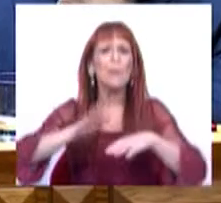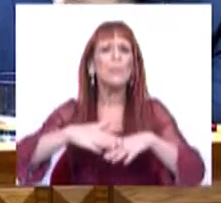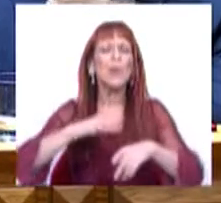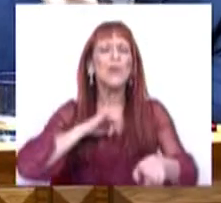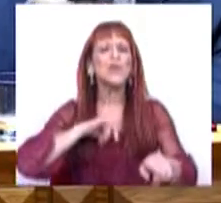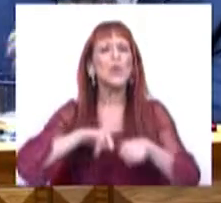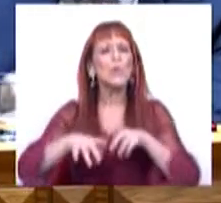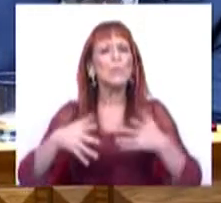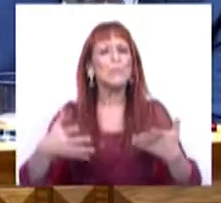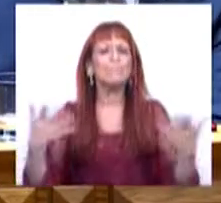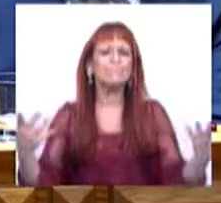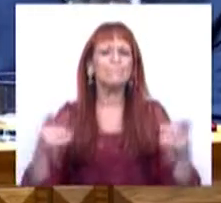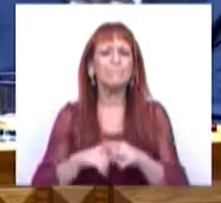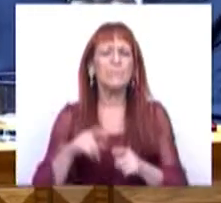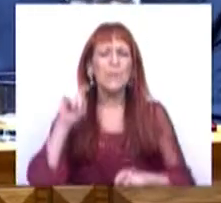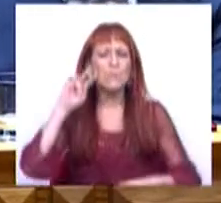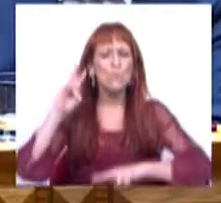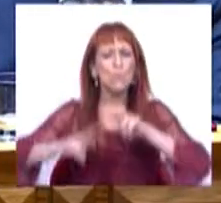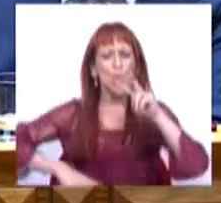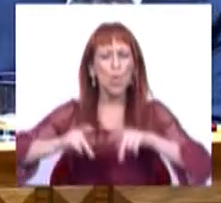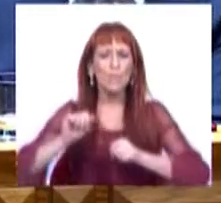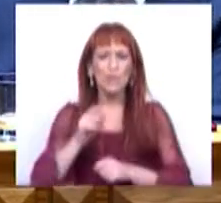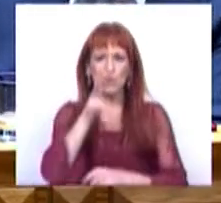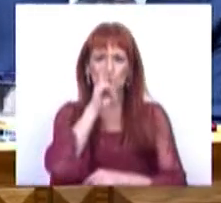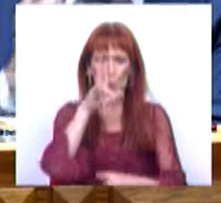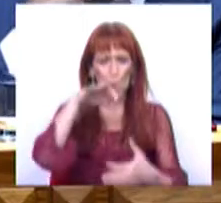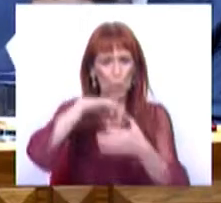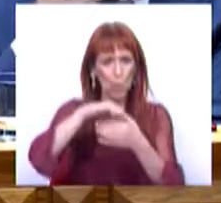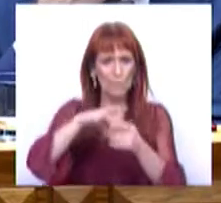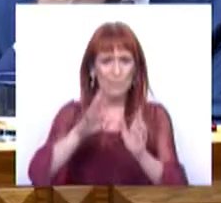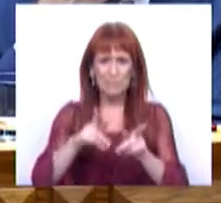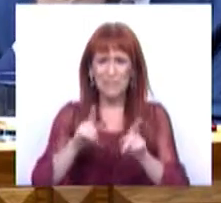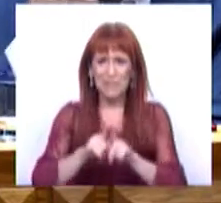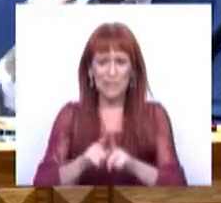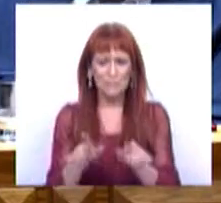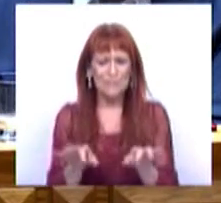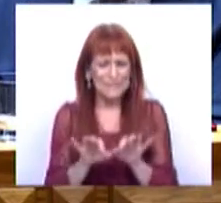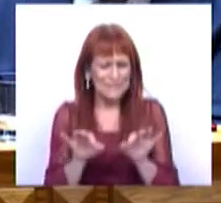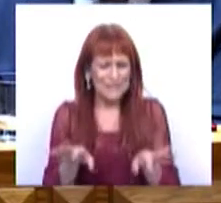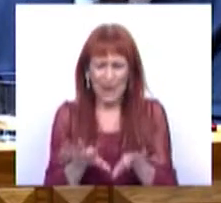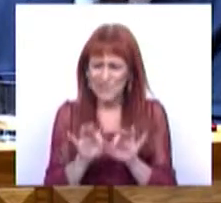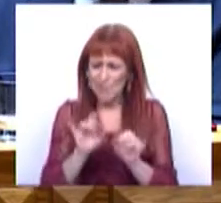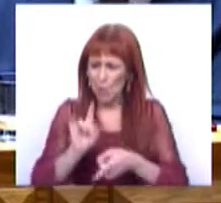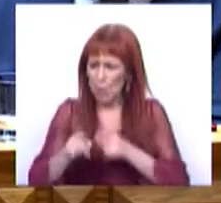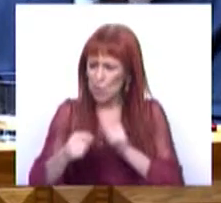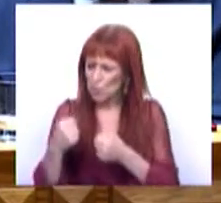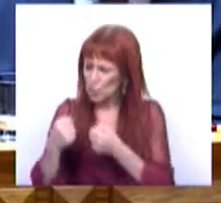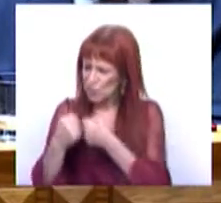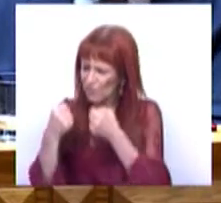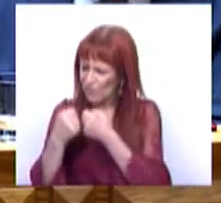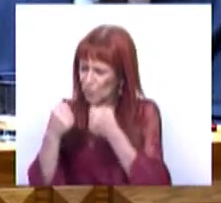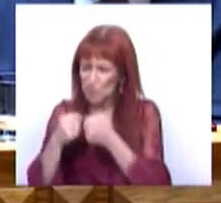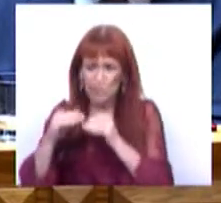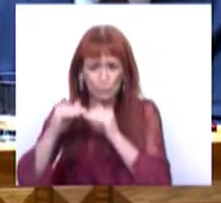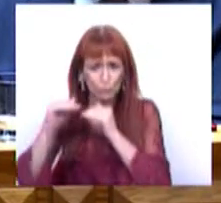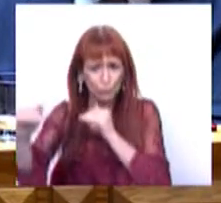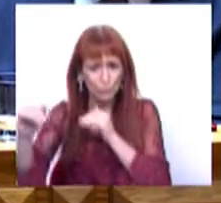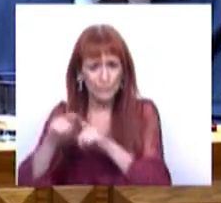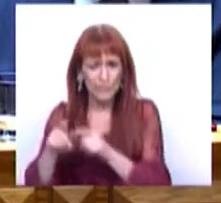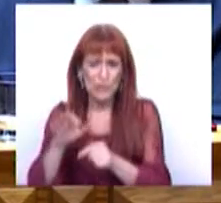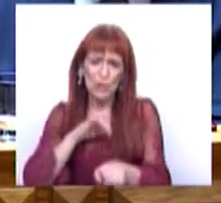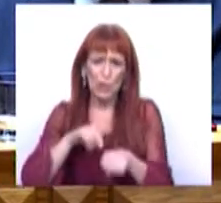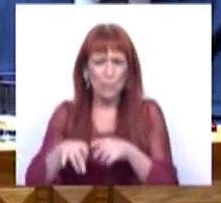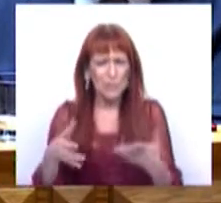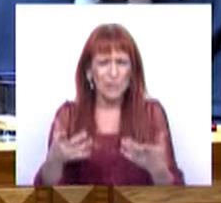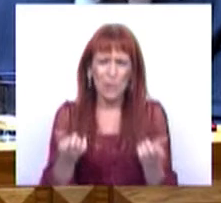Sr. Deputado, que a fiscalidade dos combustíveis deve estar alinhada com aquilo que são os desafios da sustentabilidade. Porque, Sr.